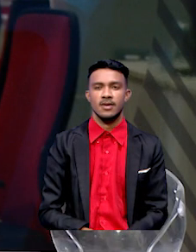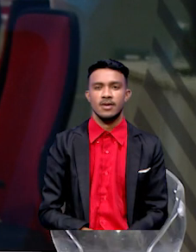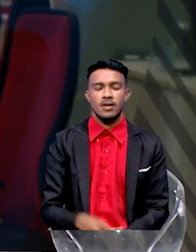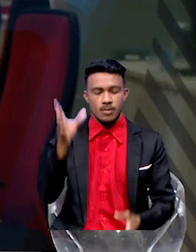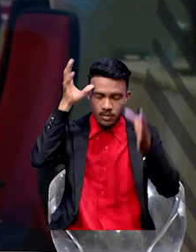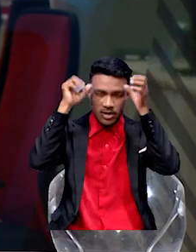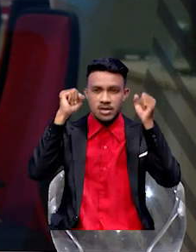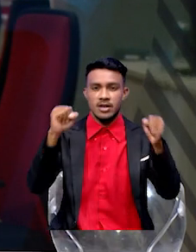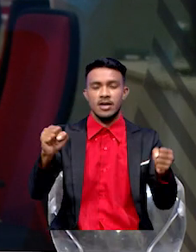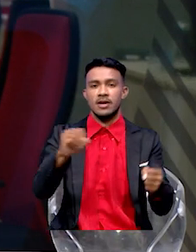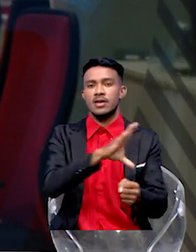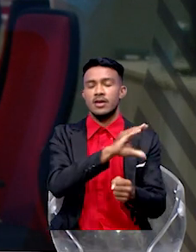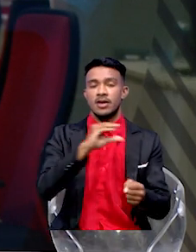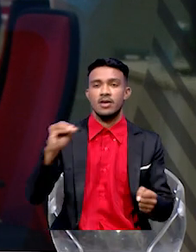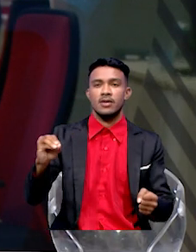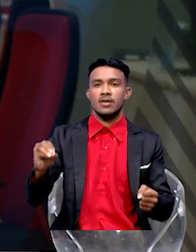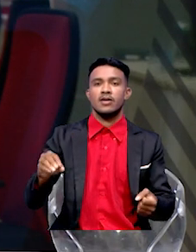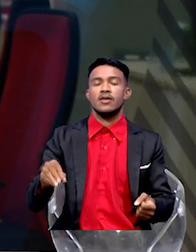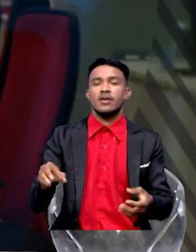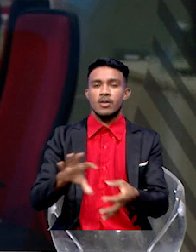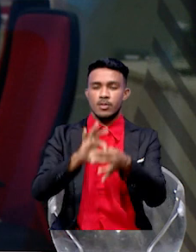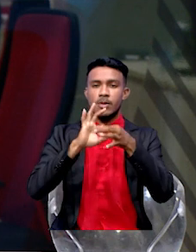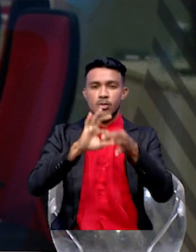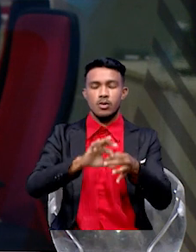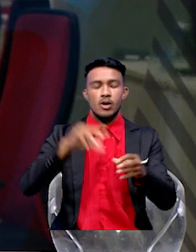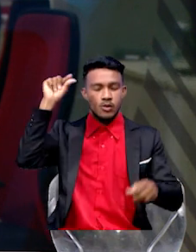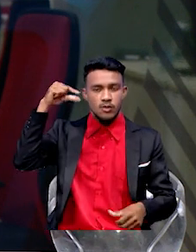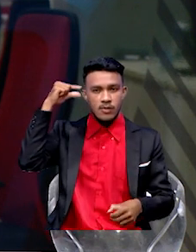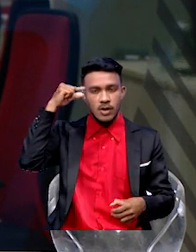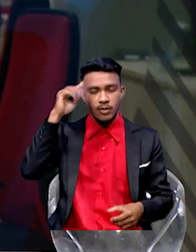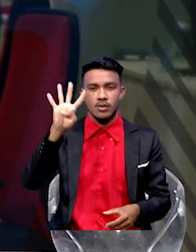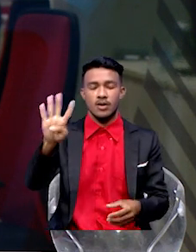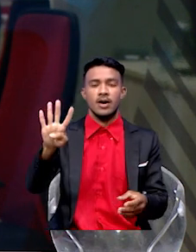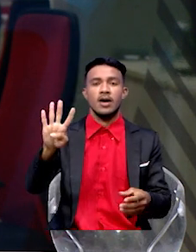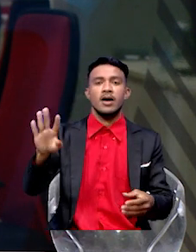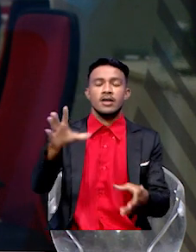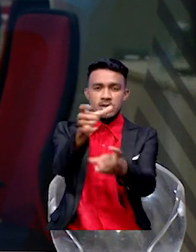Presidente da República nomeia membro do governo na Inhat semana ne simu posse.